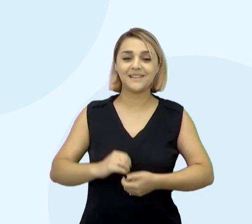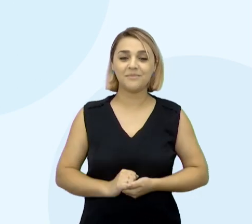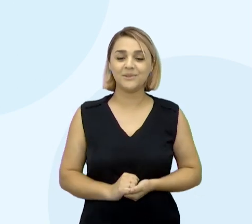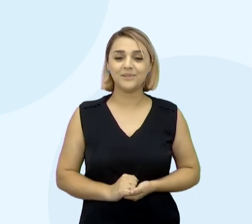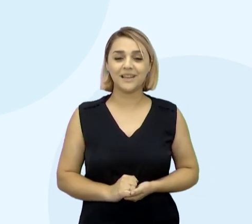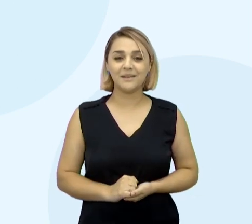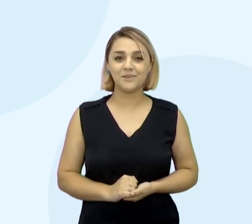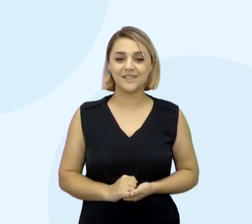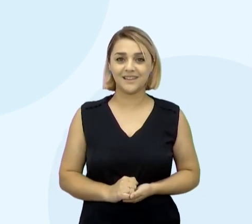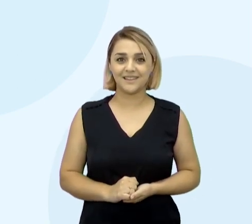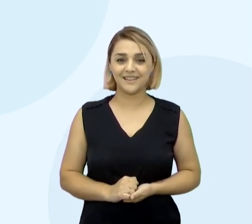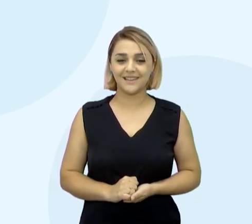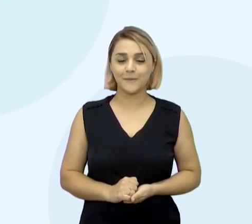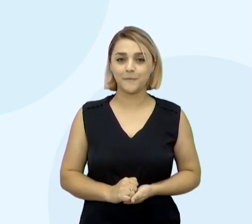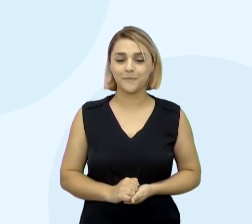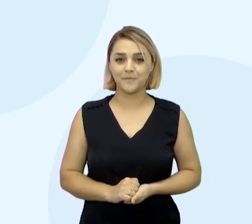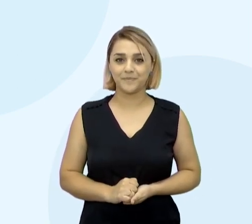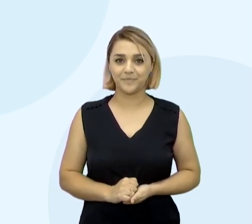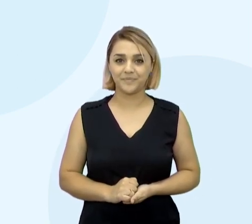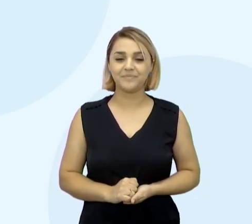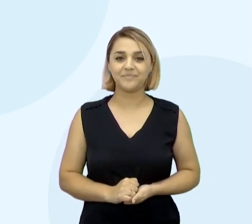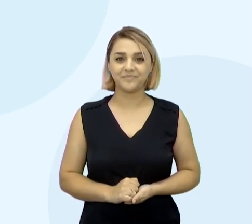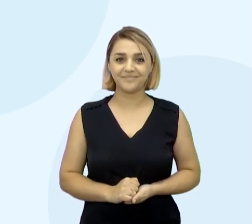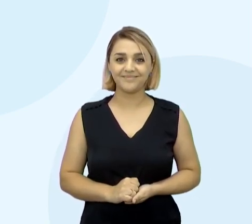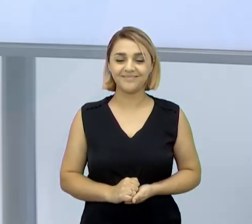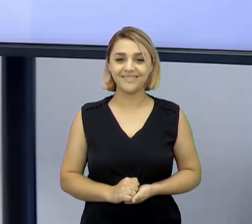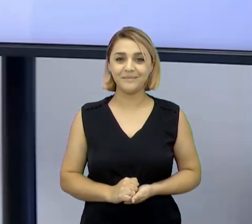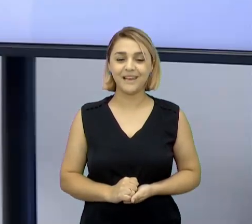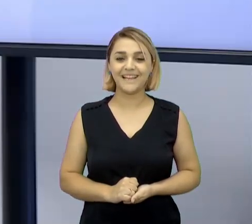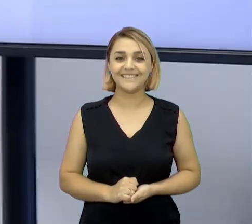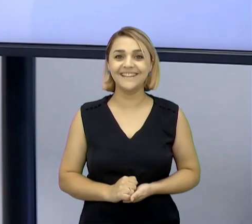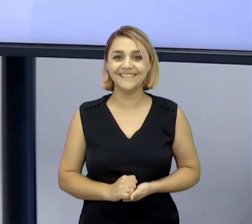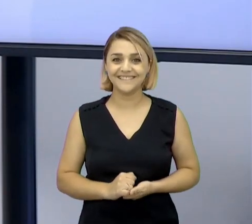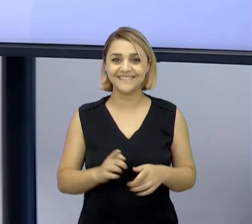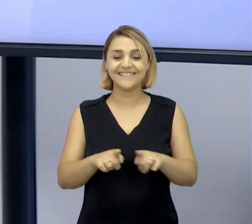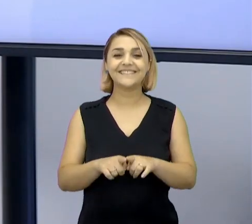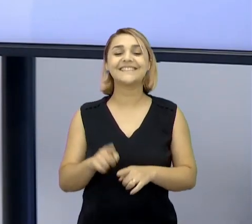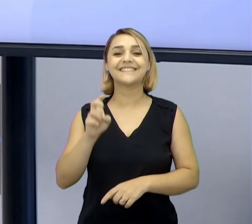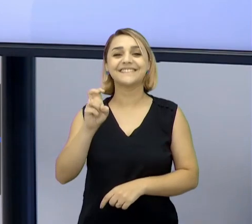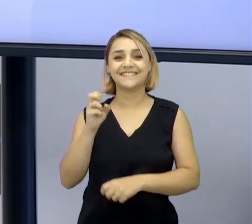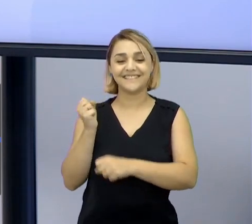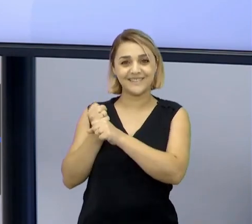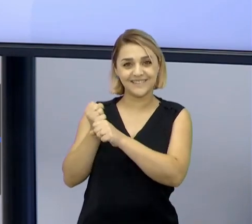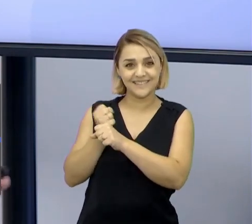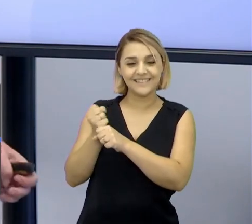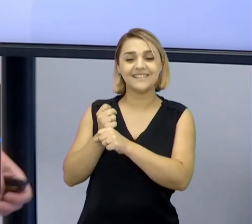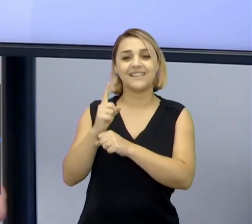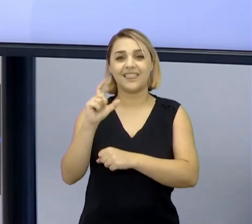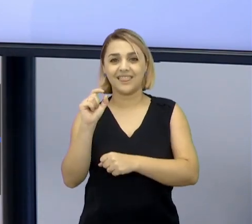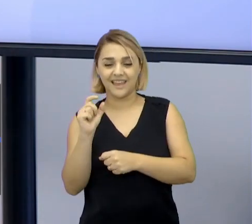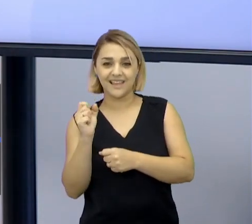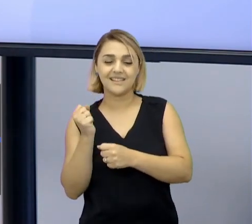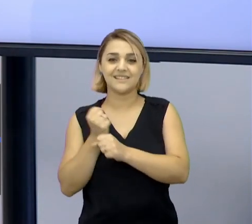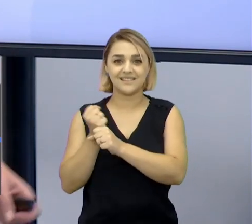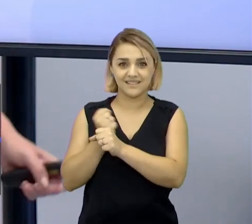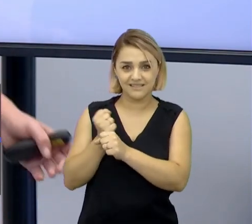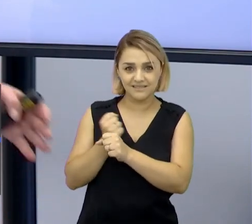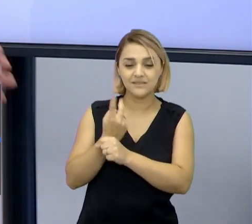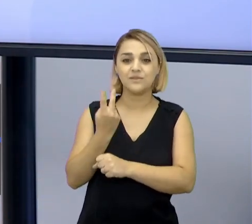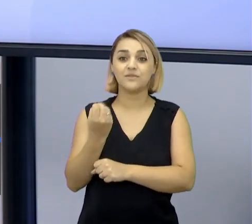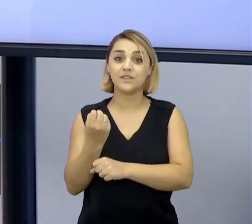daqui 20 anos. Então, 5 anos, 10 anos, 15 anos e 20 anos. Vocês vão